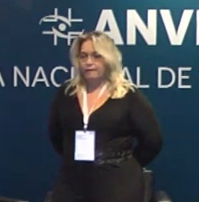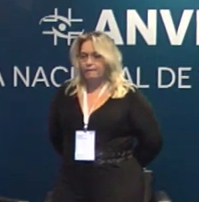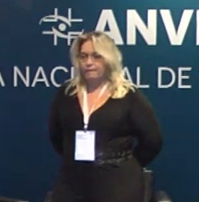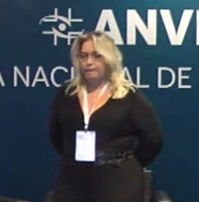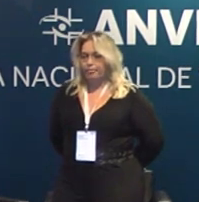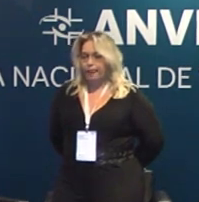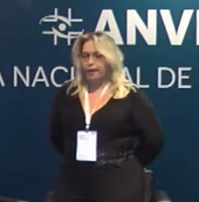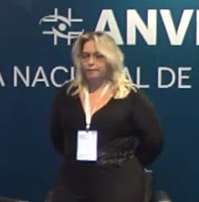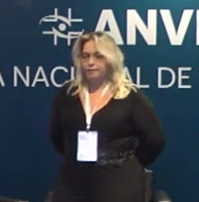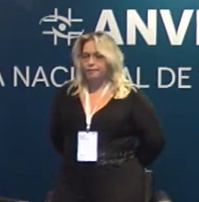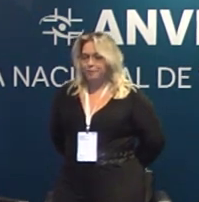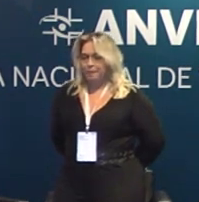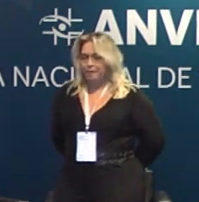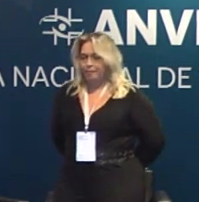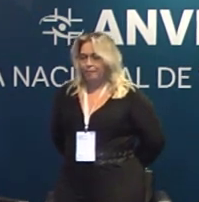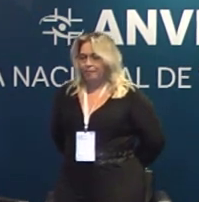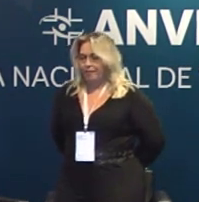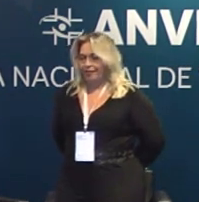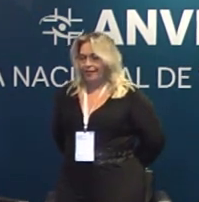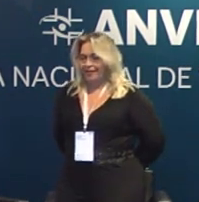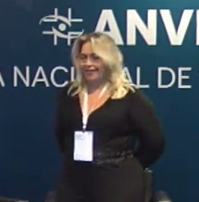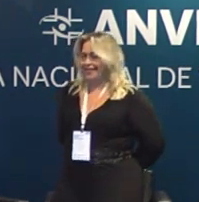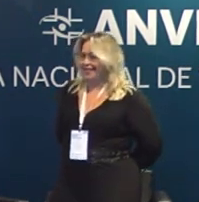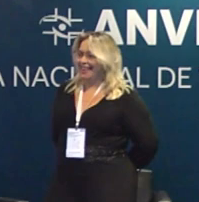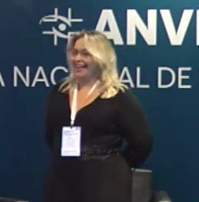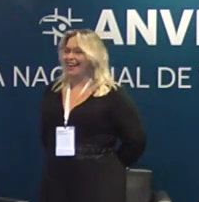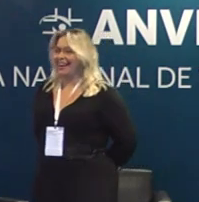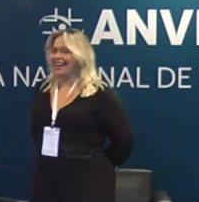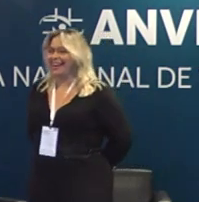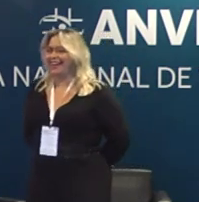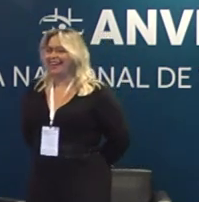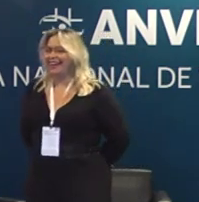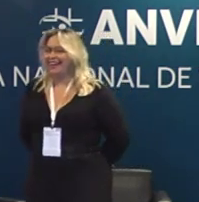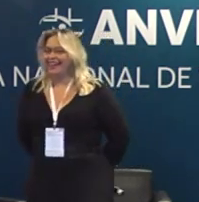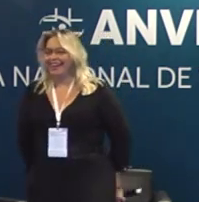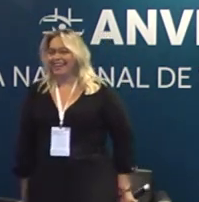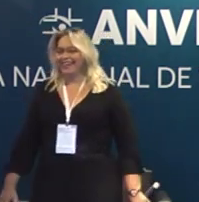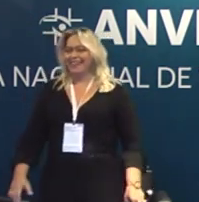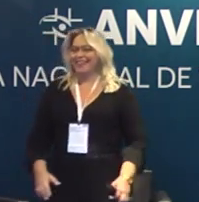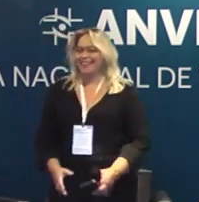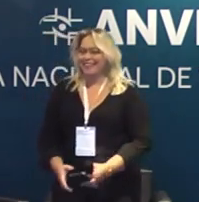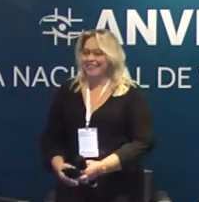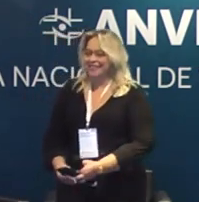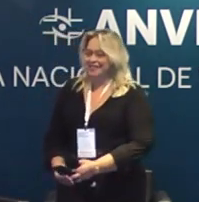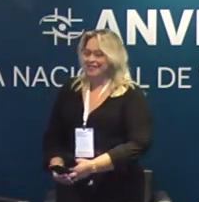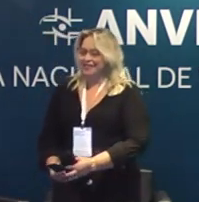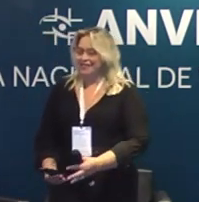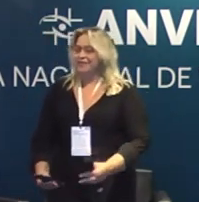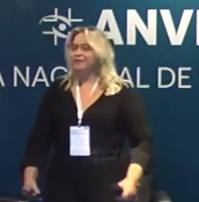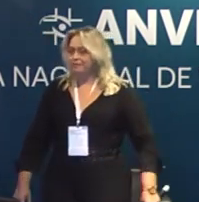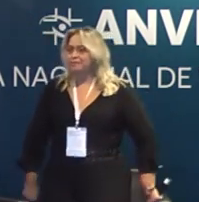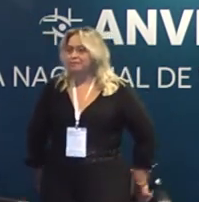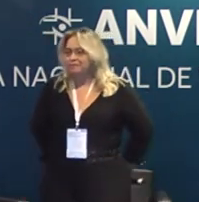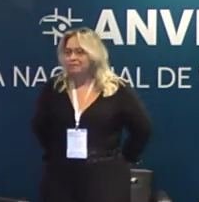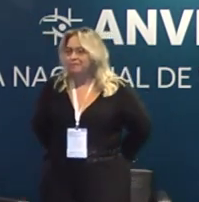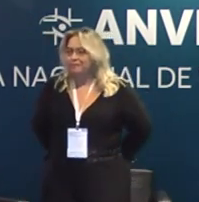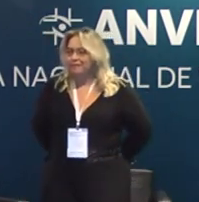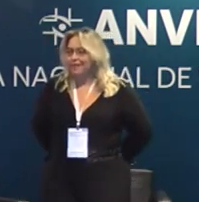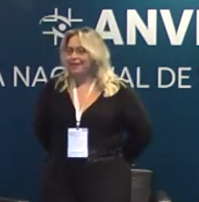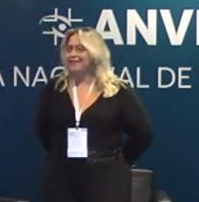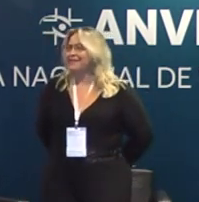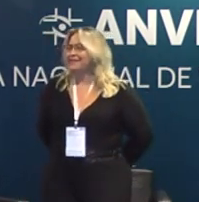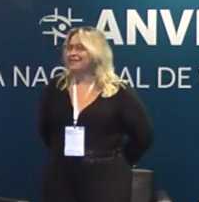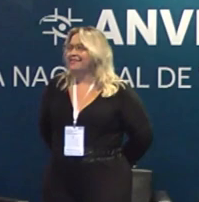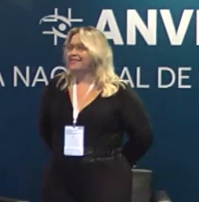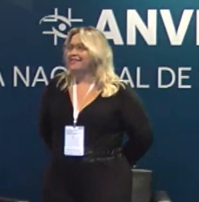Então, sugiro hashtag Jonas. Pois é. Mas a gente vai fazer Jonas. O possível. Não, eu concordo. Hashtag Alex. Eu